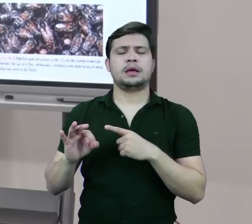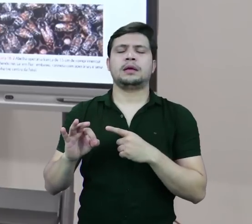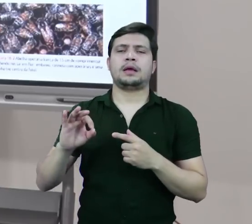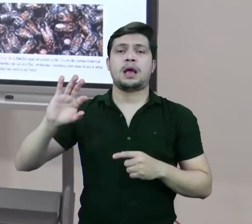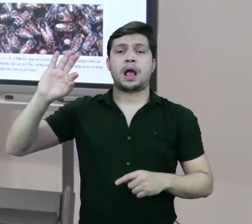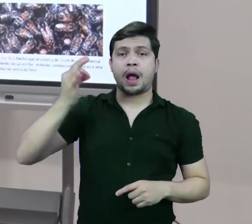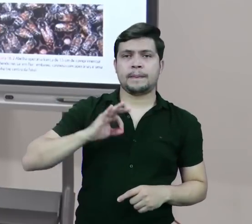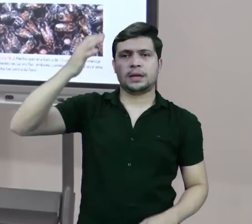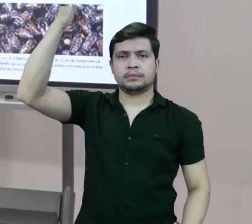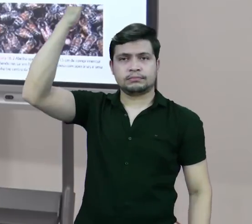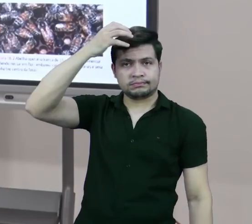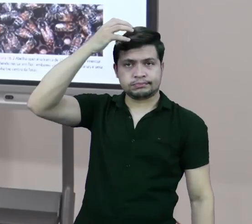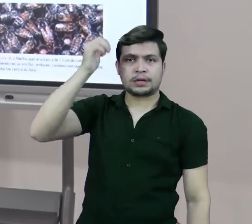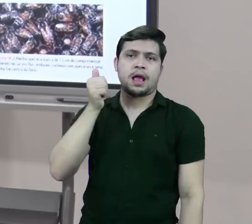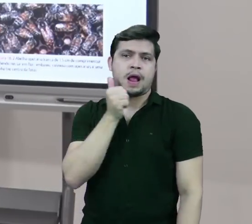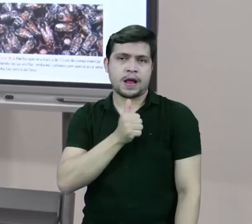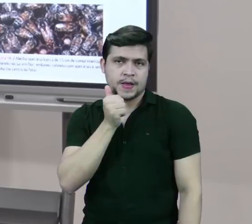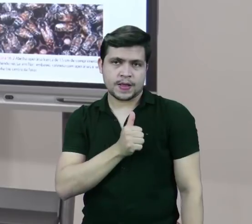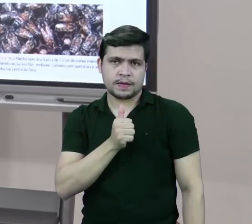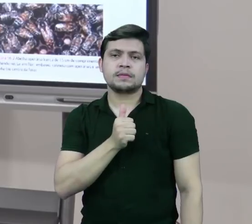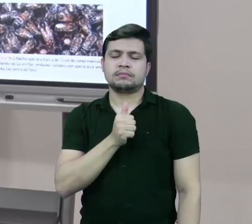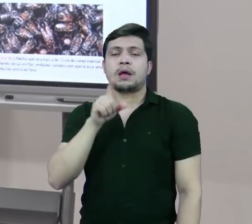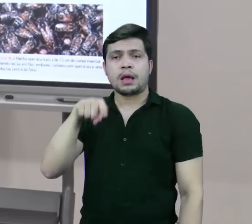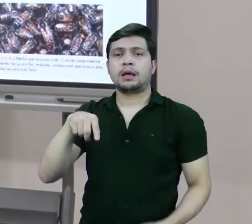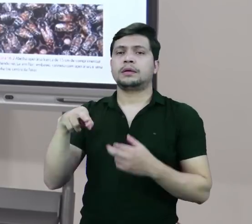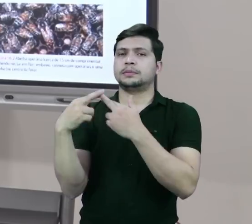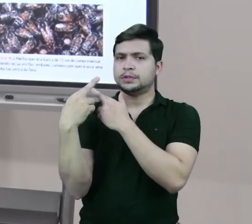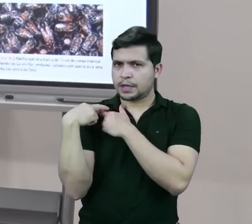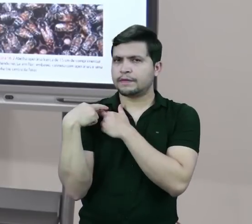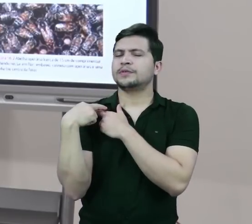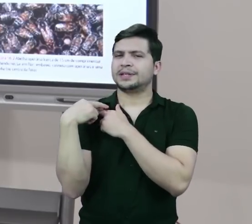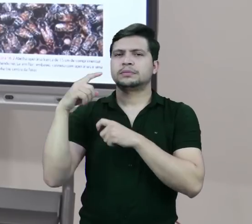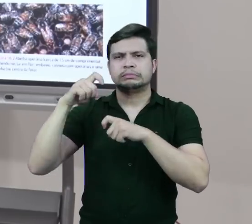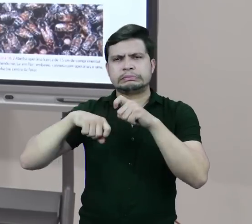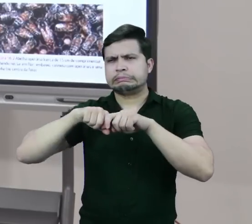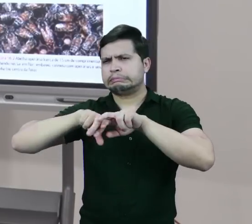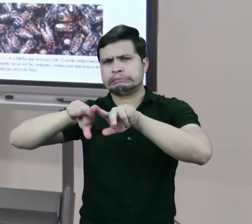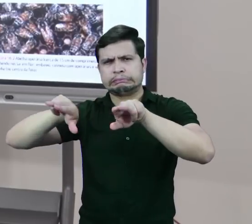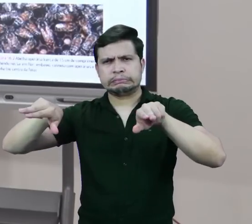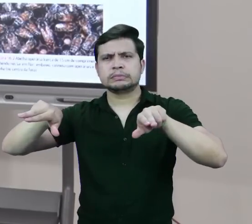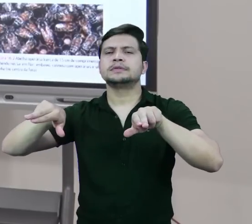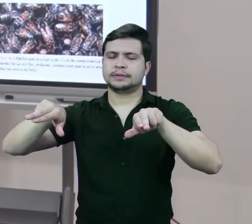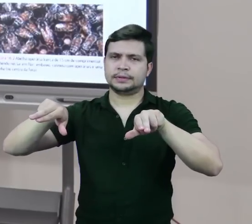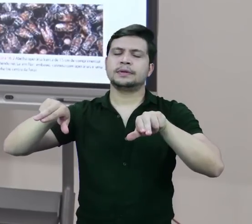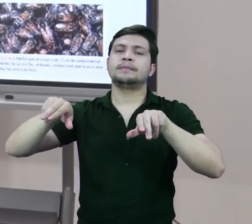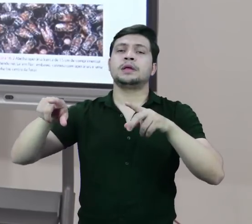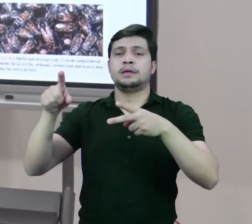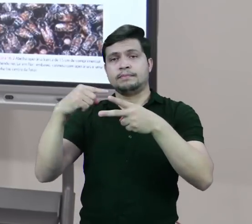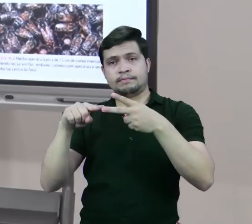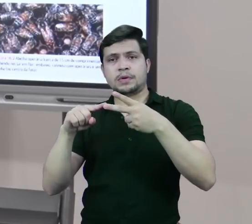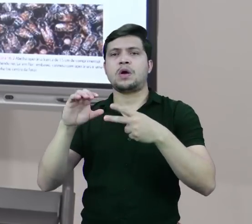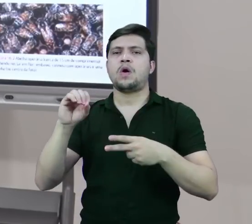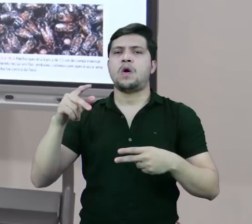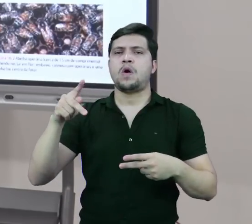Eu vou ter a abelha rainha, né, que vai ser responsável aí por gerar os indivíduos da colônia. Eu vou ter as operárias,